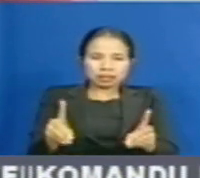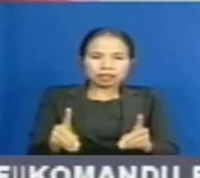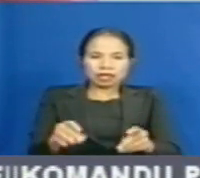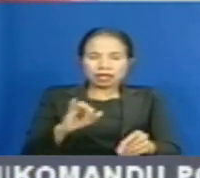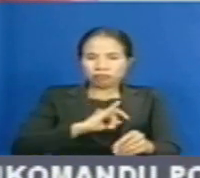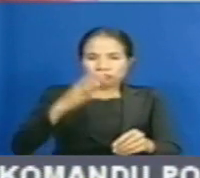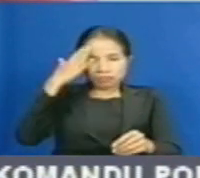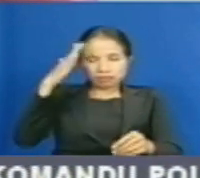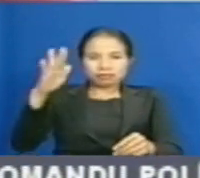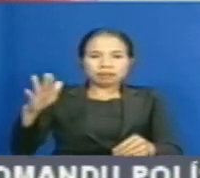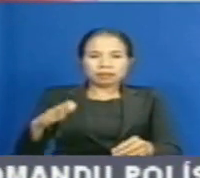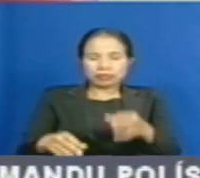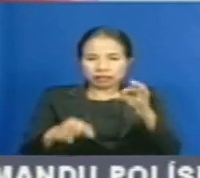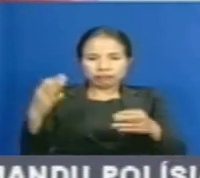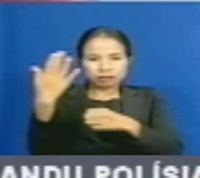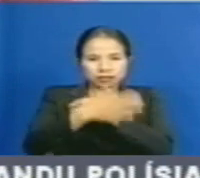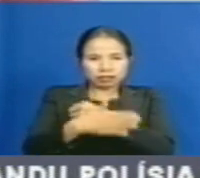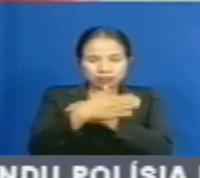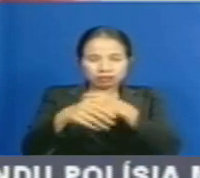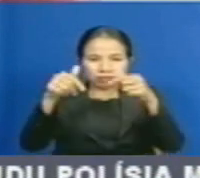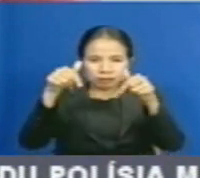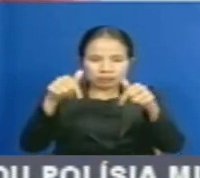Aulah tene. Iha na saun ganene